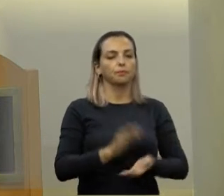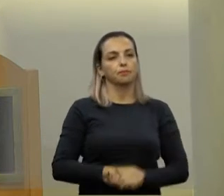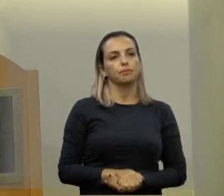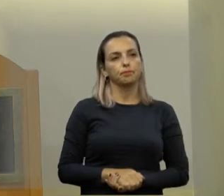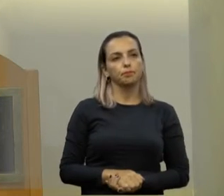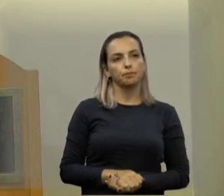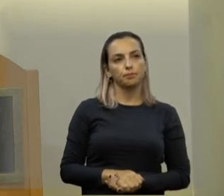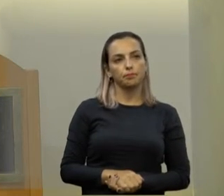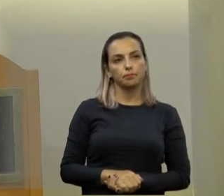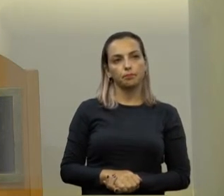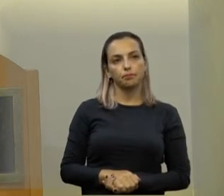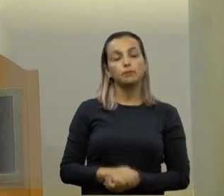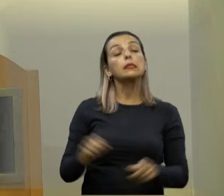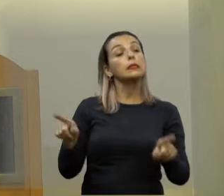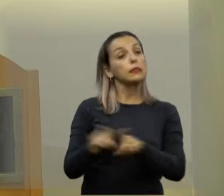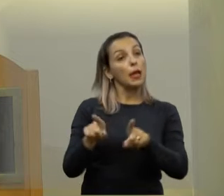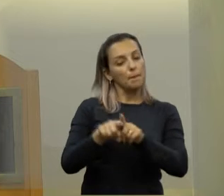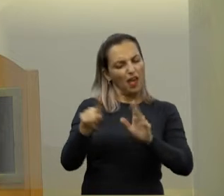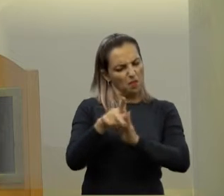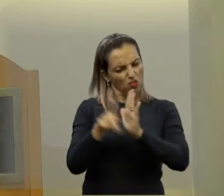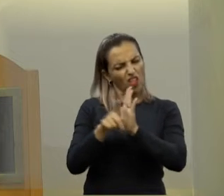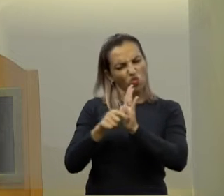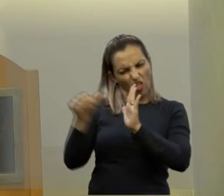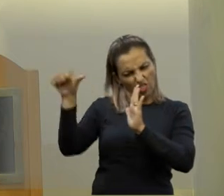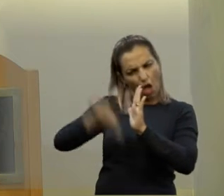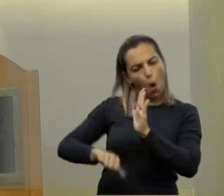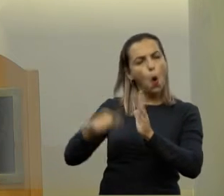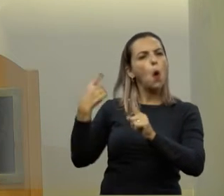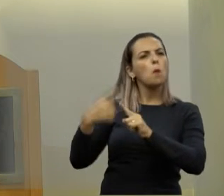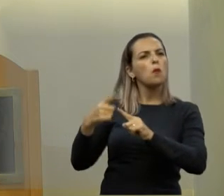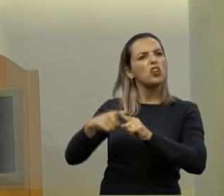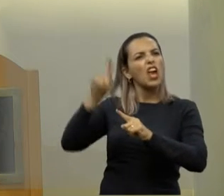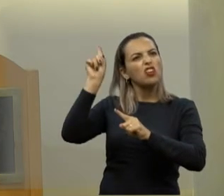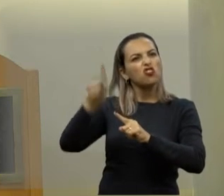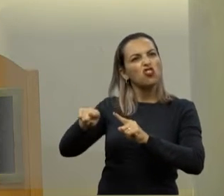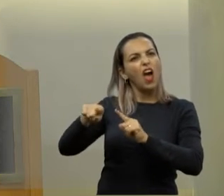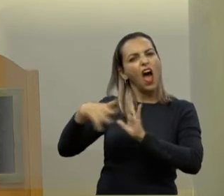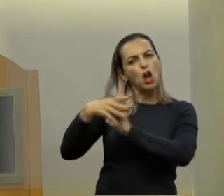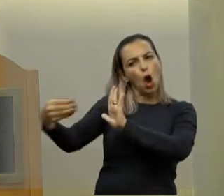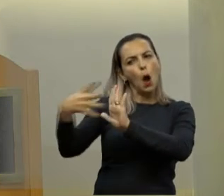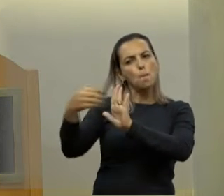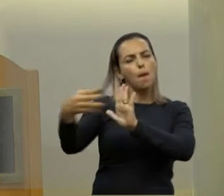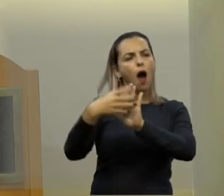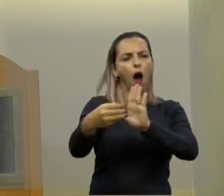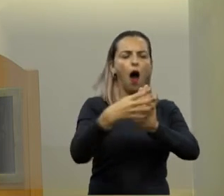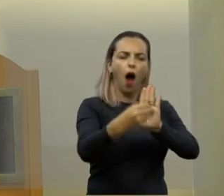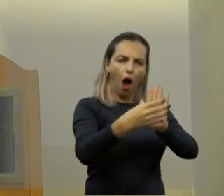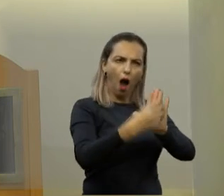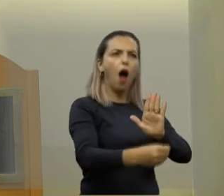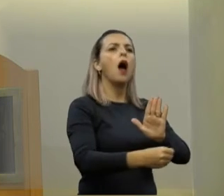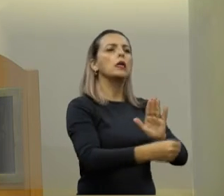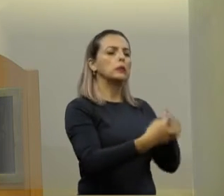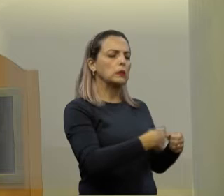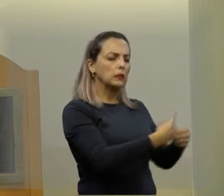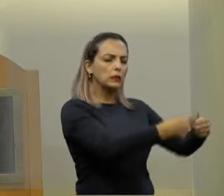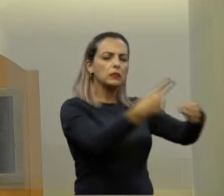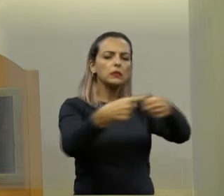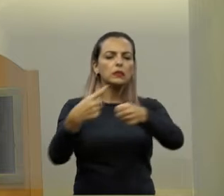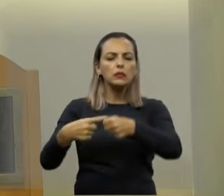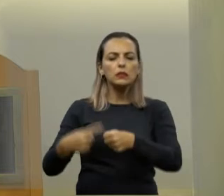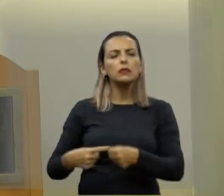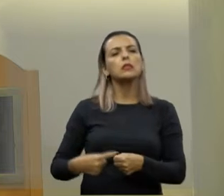e o projeto é tão ruim para sempre que já está sendo copiado em algumas cidades